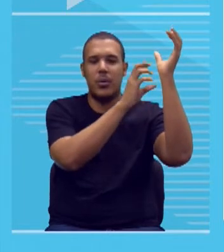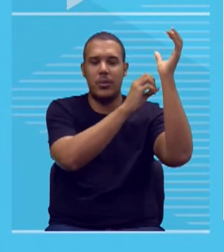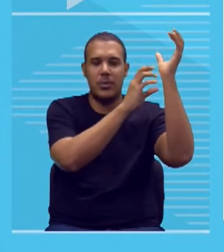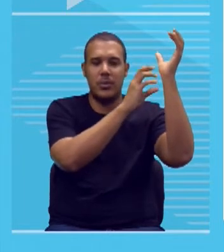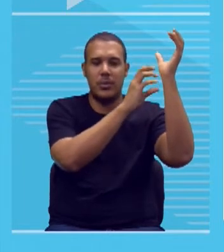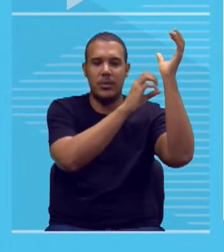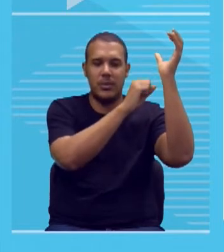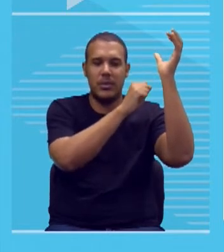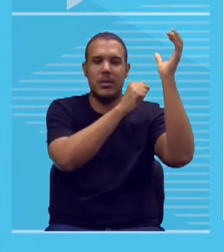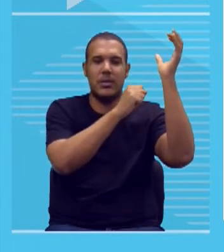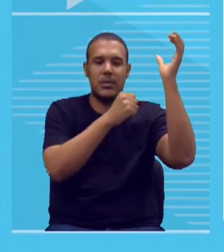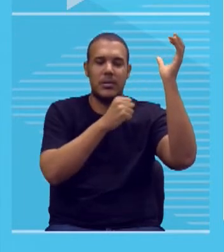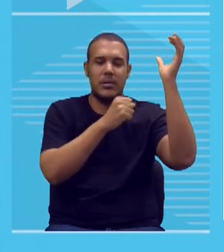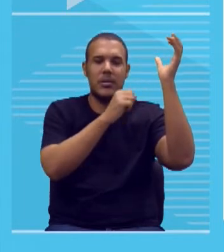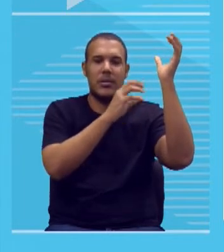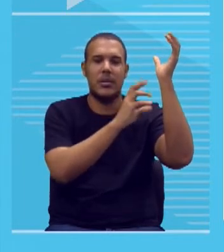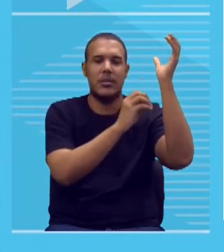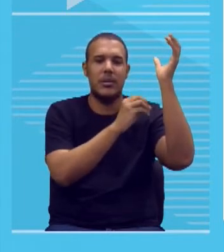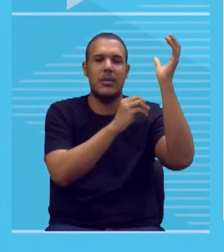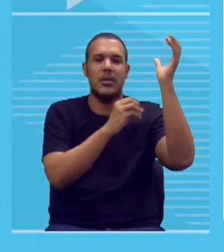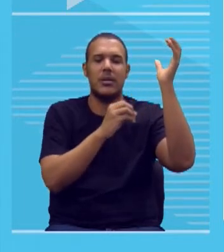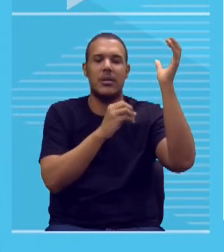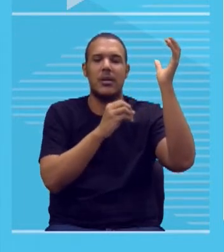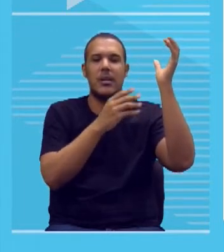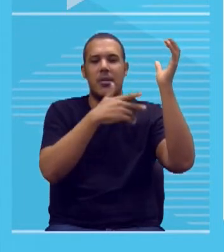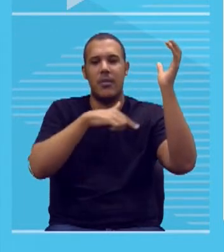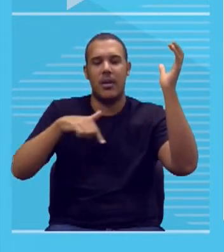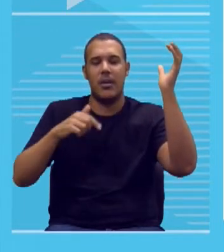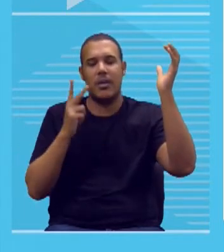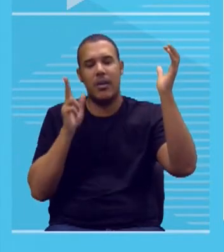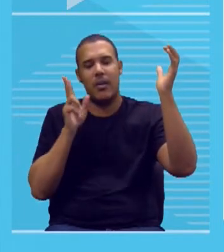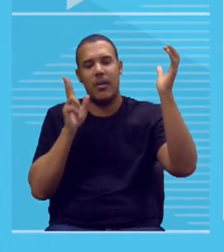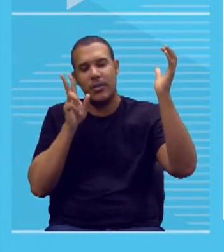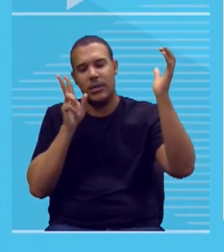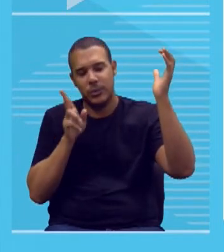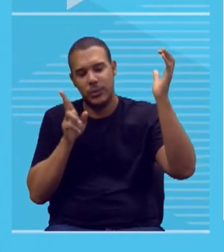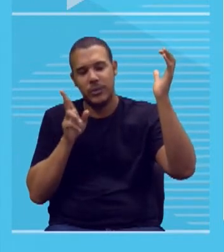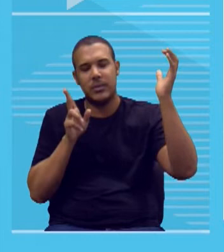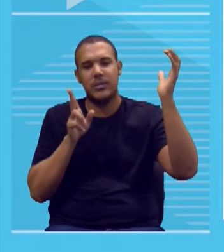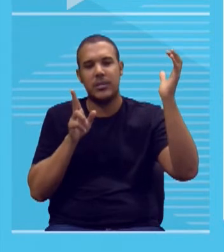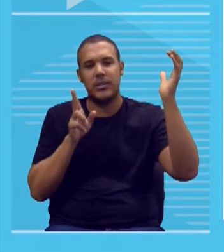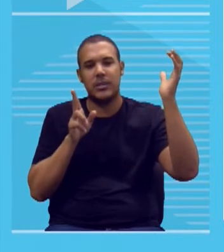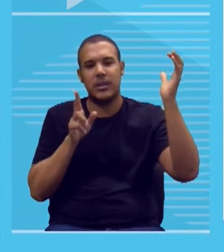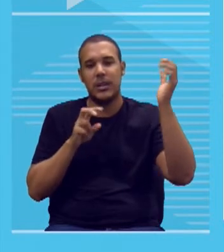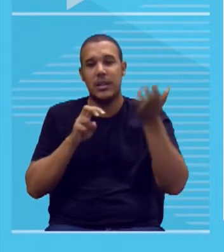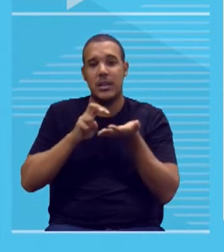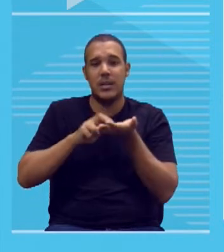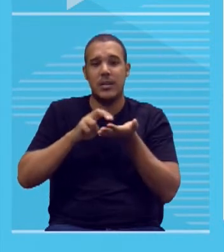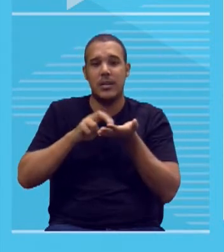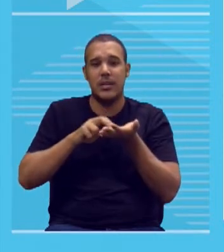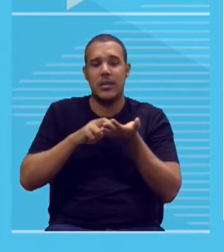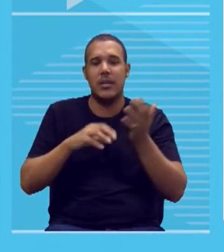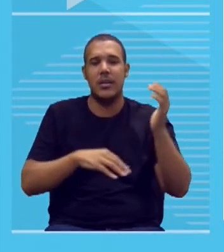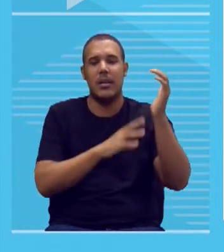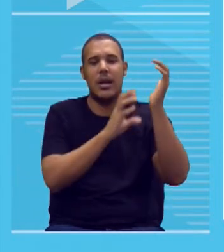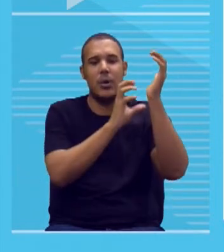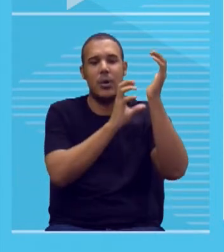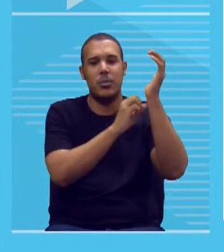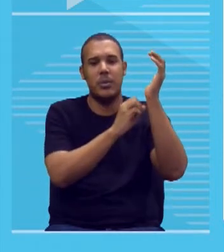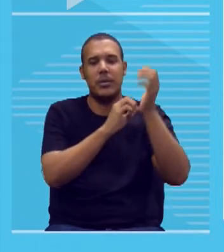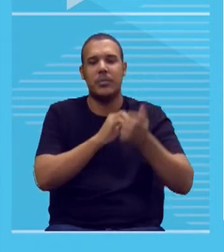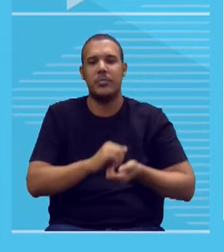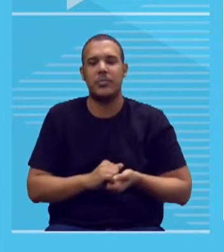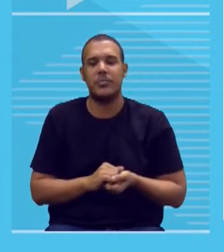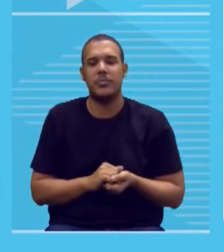fazia as suas atividades do dia-a-dia se deitava de manhã ia comer um filezinho de clorofila E por aí